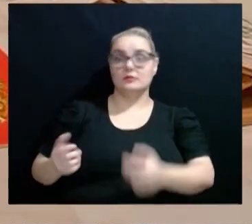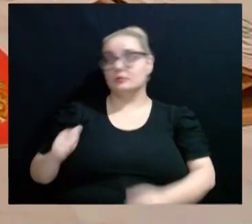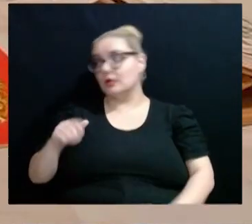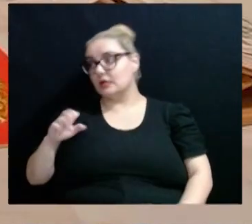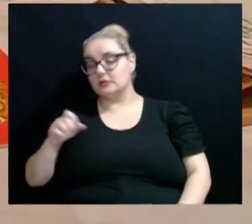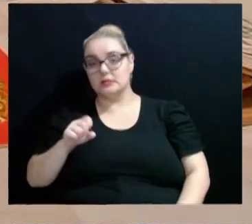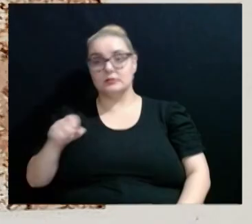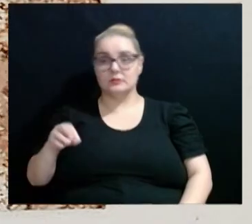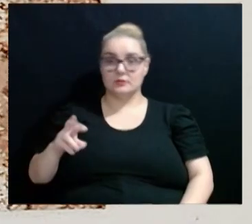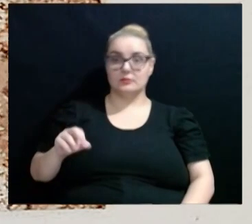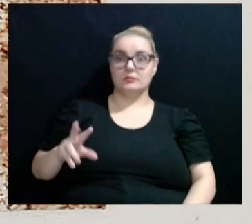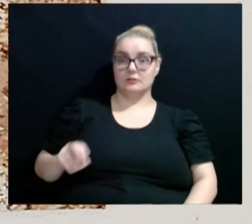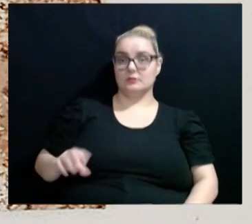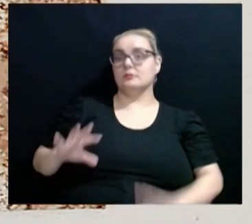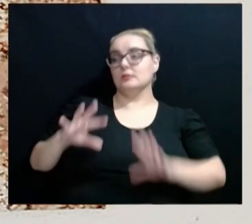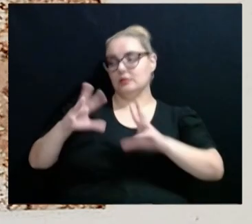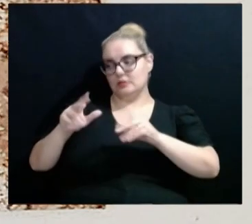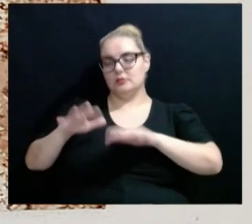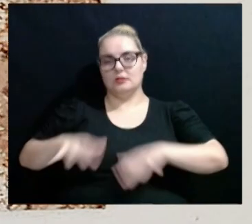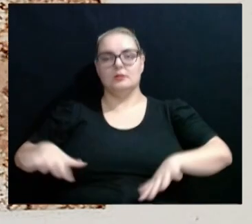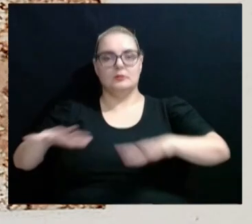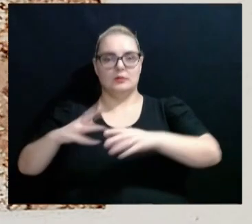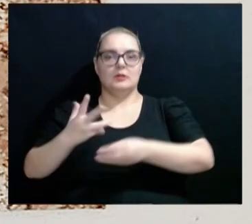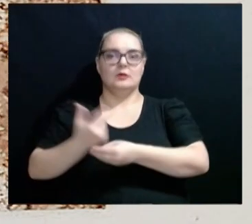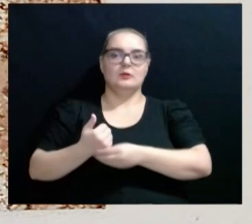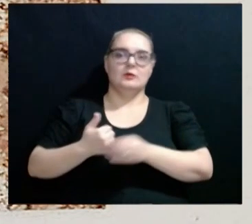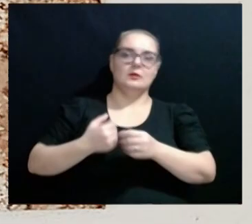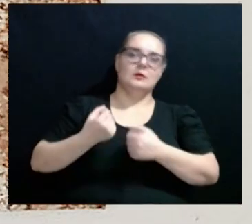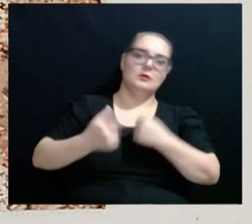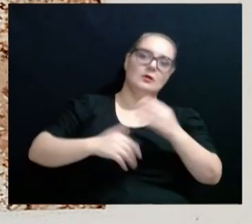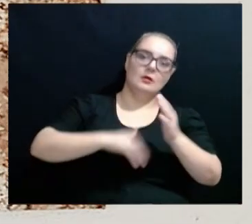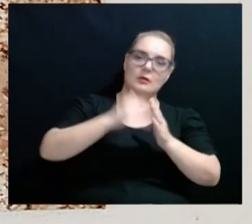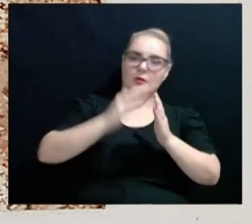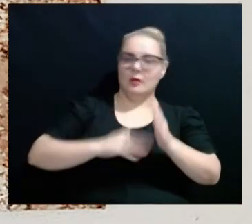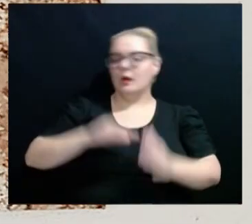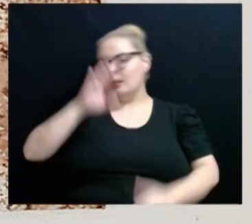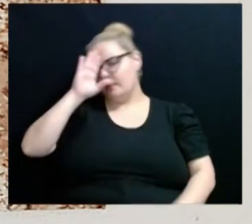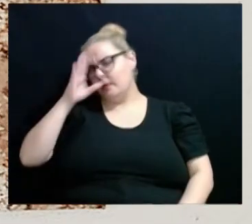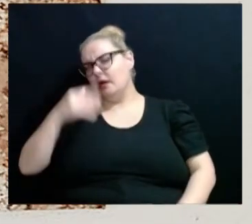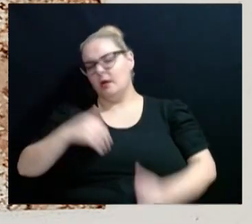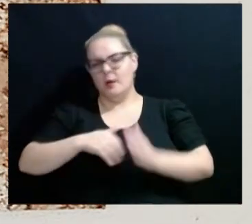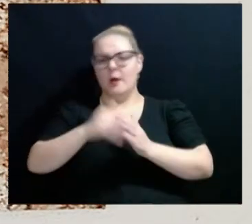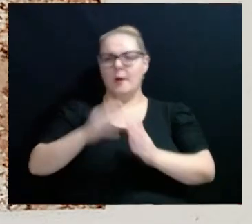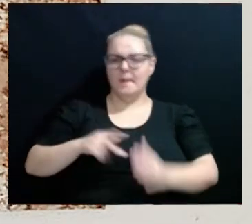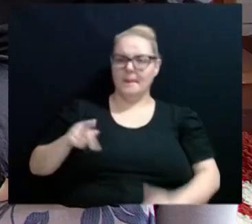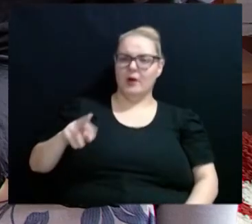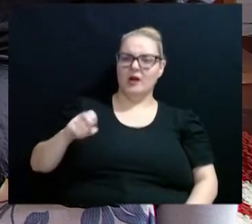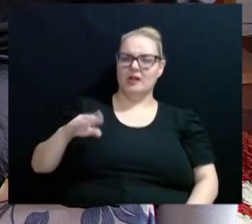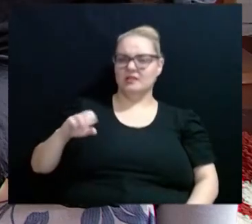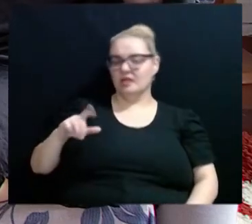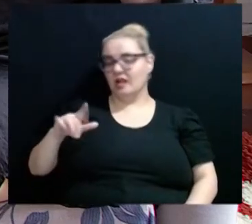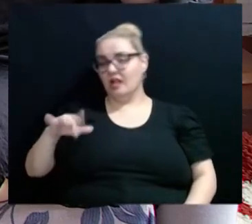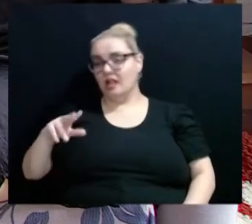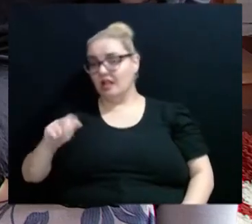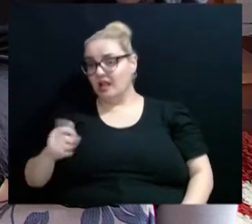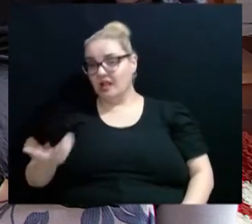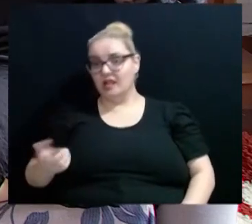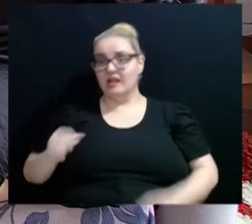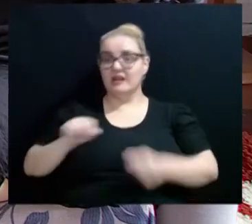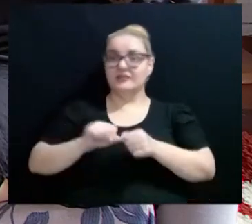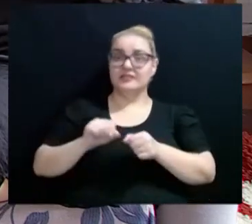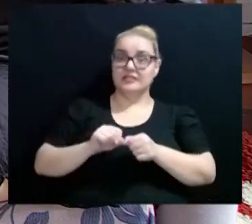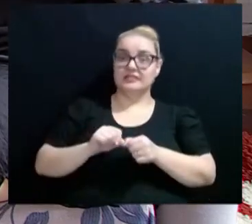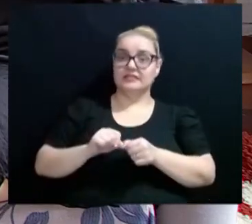alguns acessórios, mas tudo voltado para arte. Então, algumas pinturas, principalmente essa pintura em porcelana,